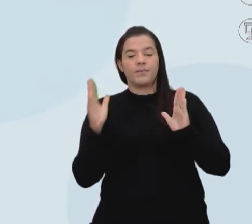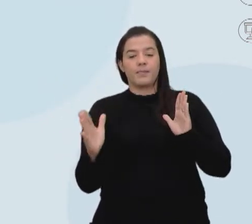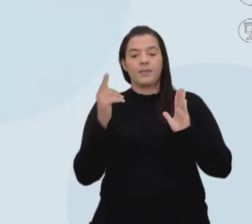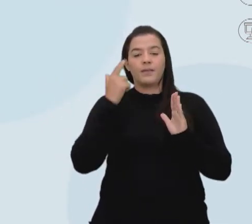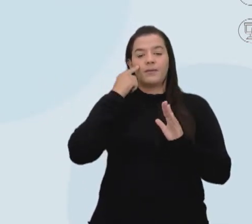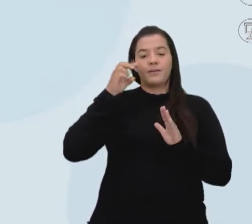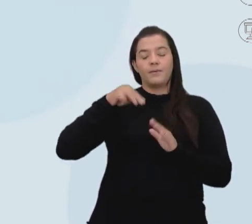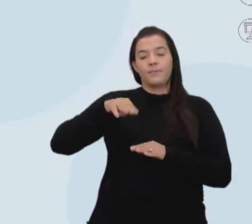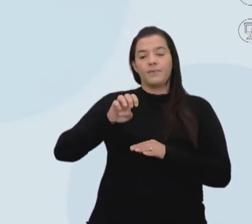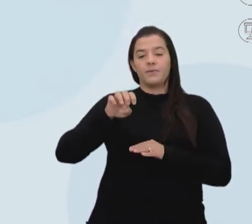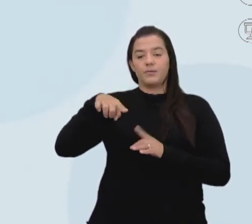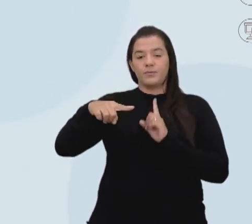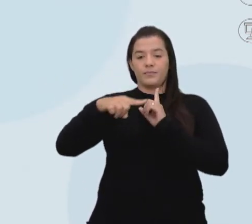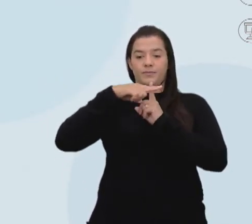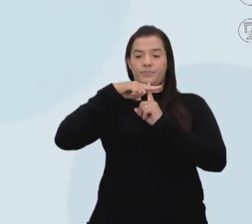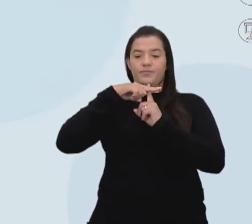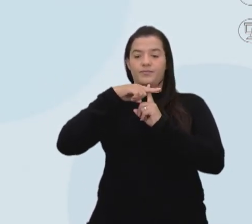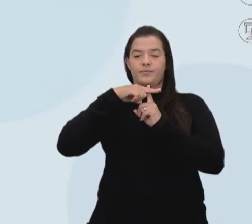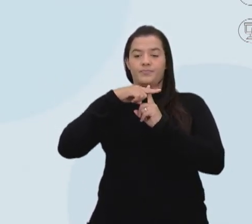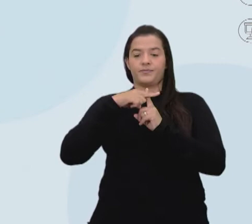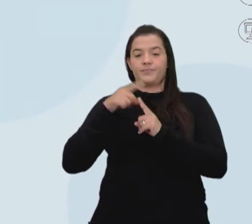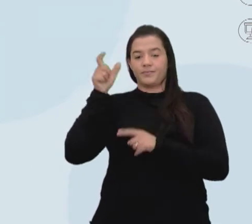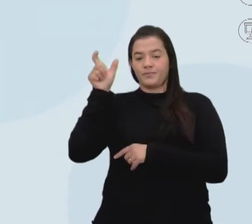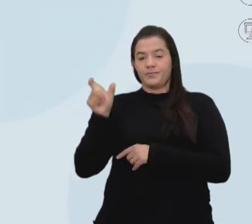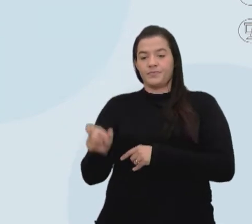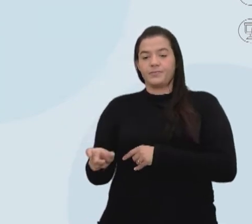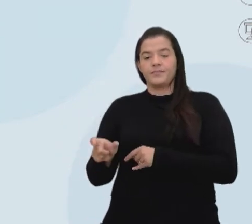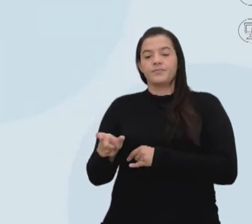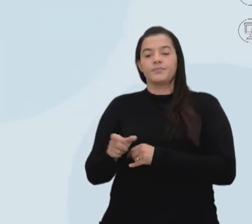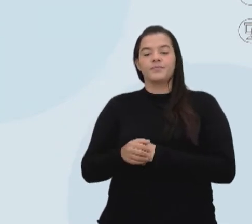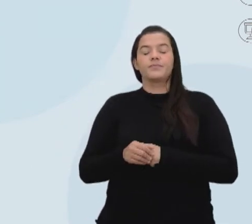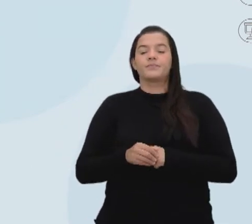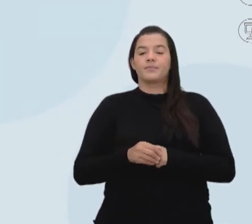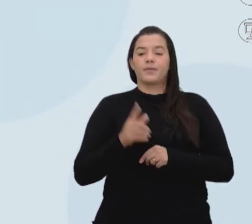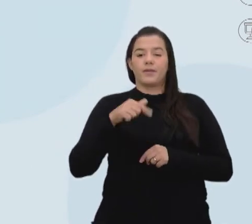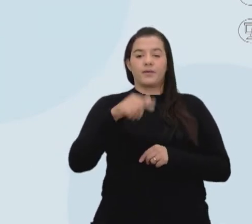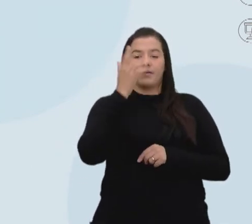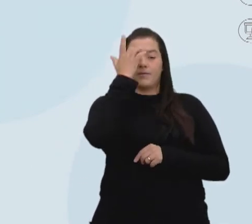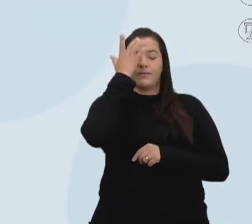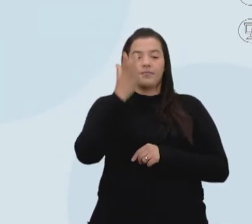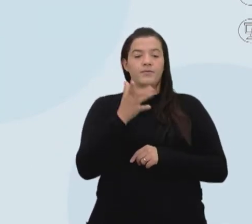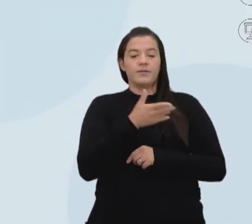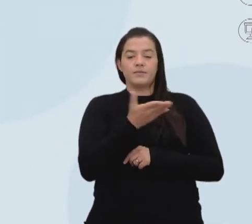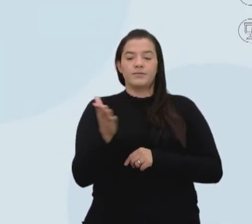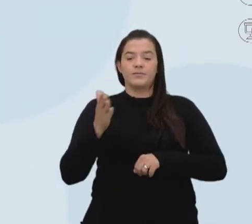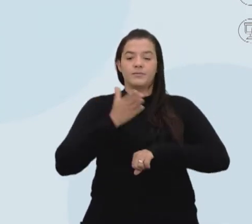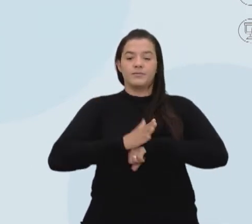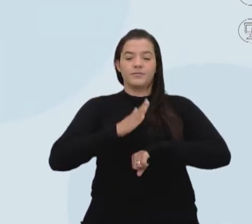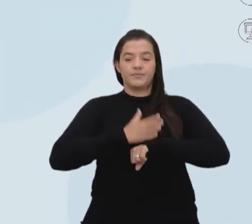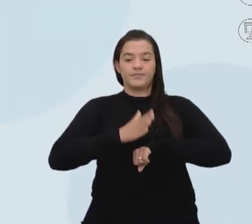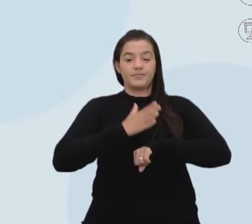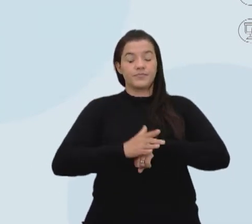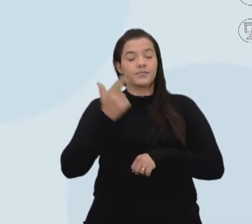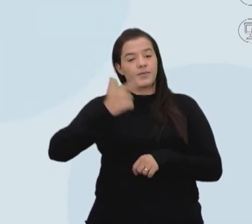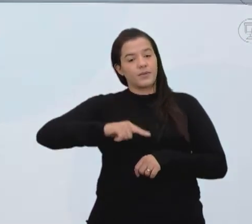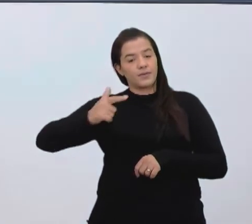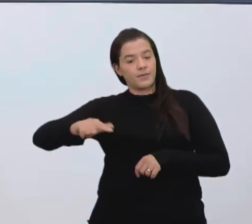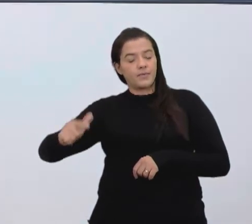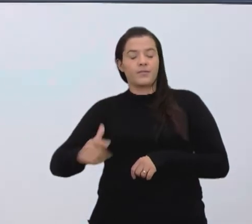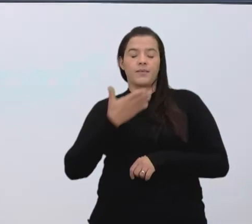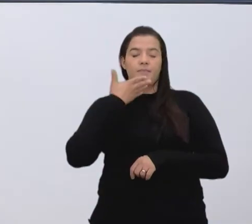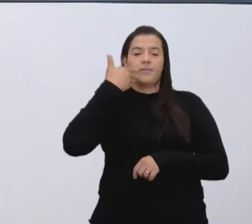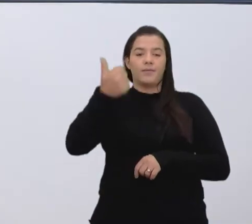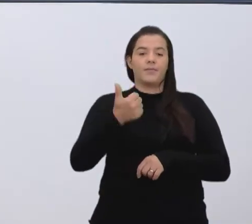um sinalzinho de mais. Ok. Clicou lá, vai adicionar outra. Fácil, né? Fácil, bem né? fácil, E bem praticável, né? Quanto mais você pratica, melhor você